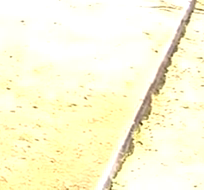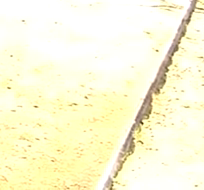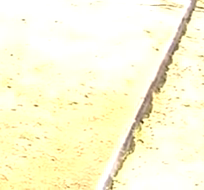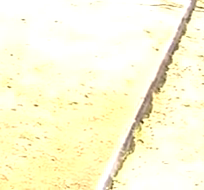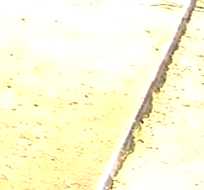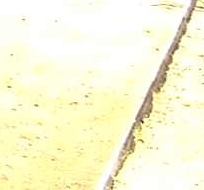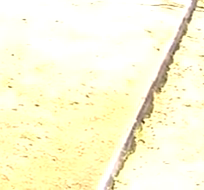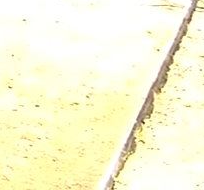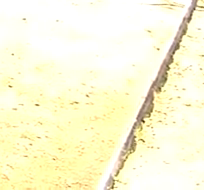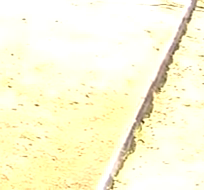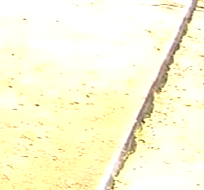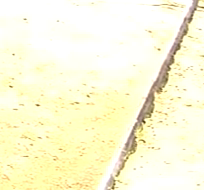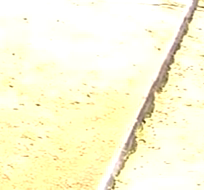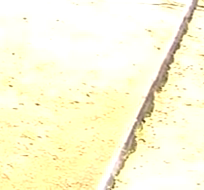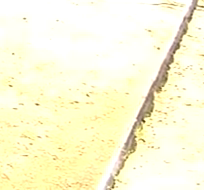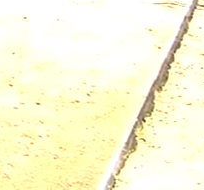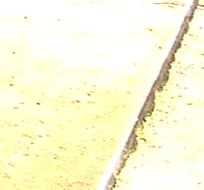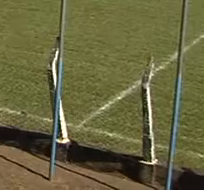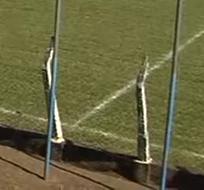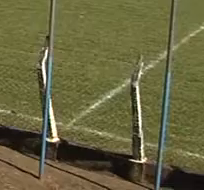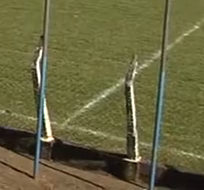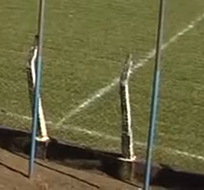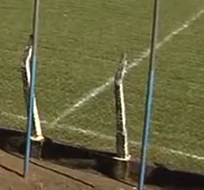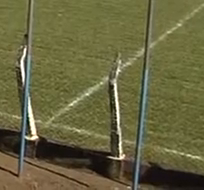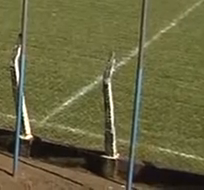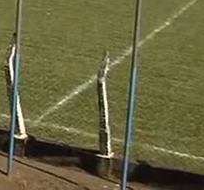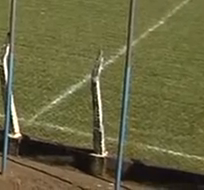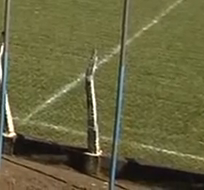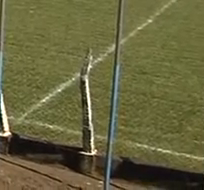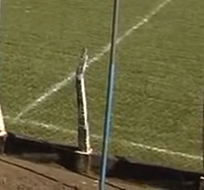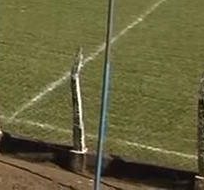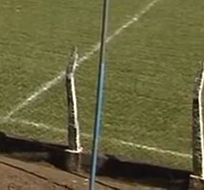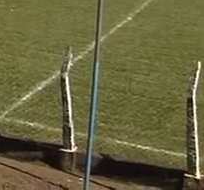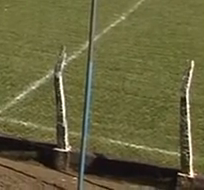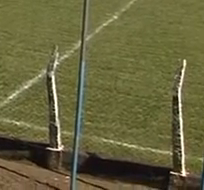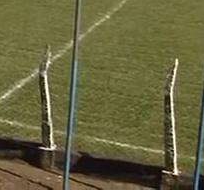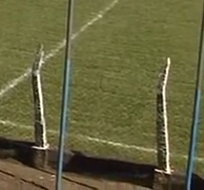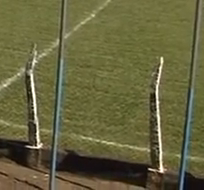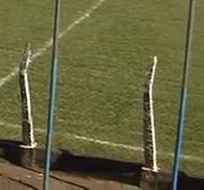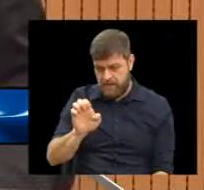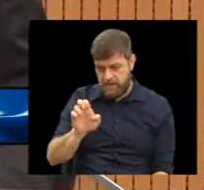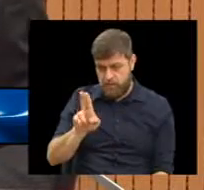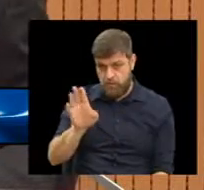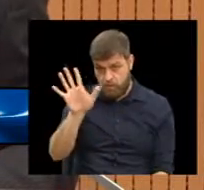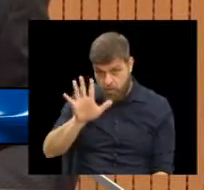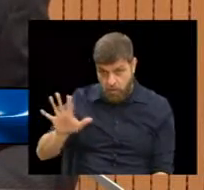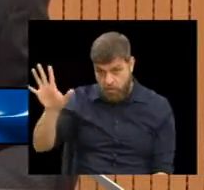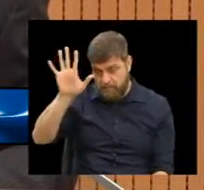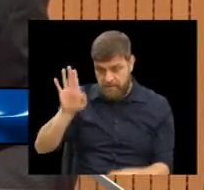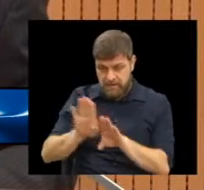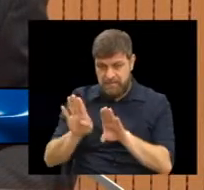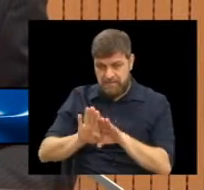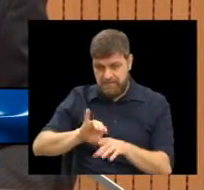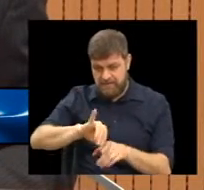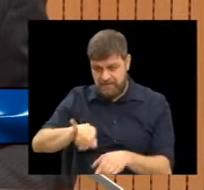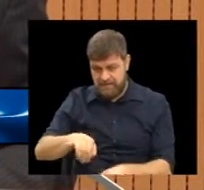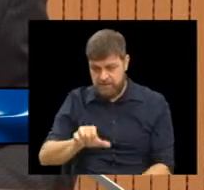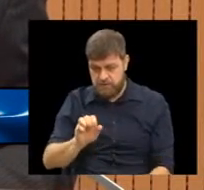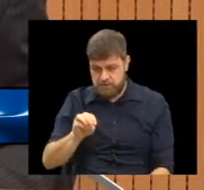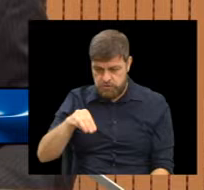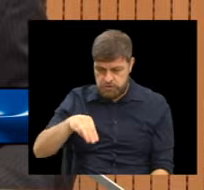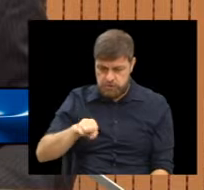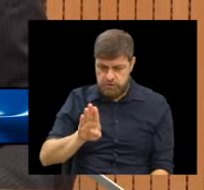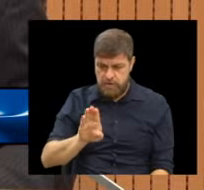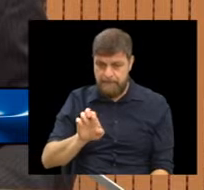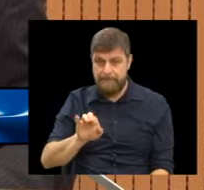Sarqui Salamene, que fica no Jardim Leonor e voltou a ser usada por times de futebol. Houve a liberação pelo secretário